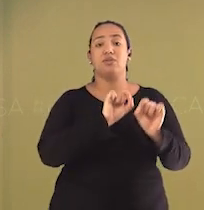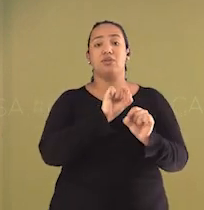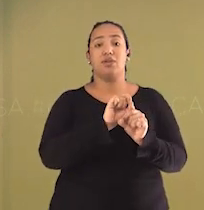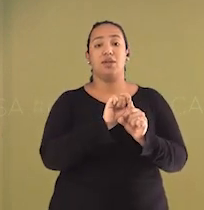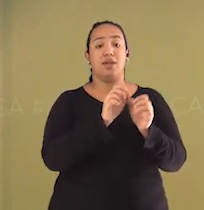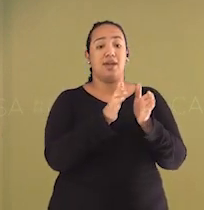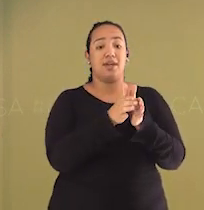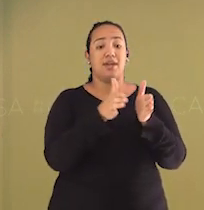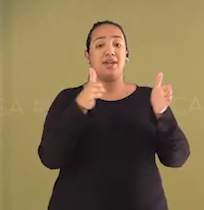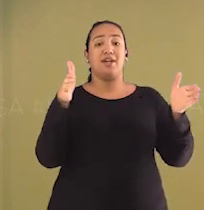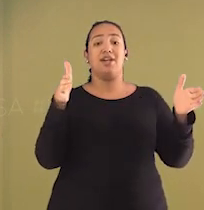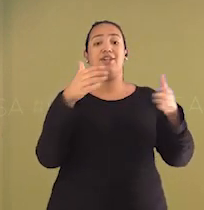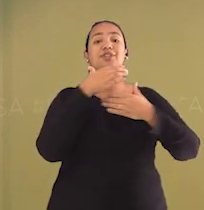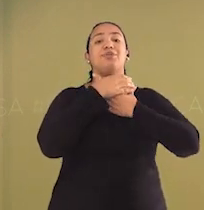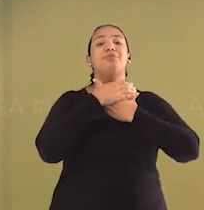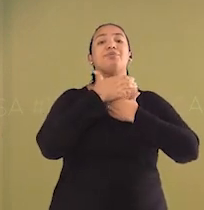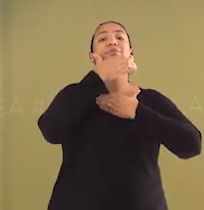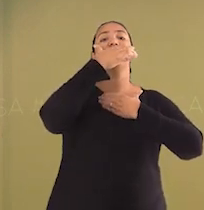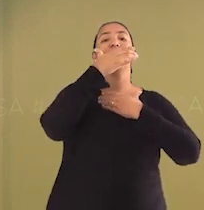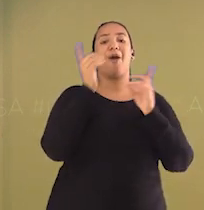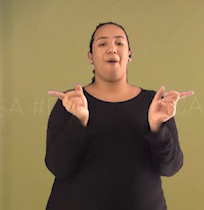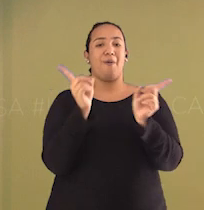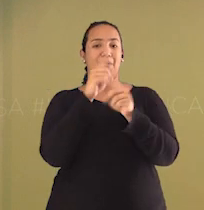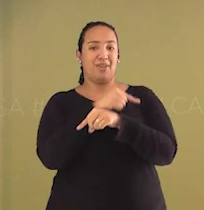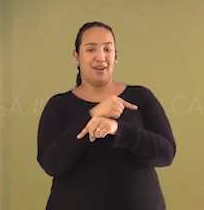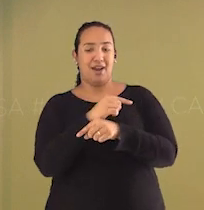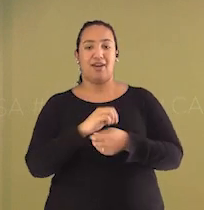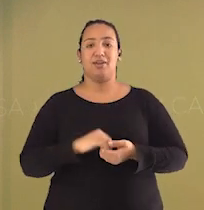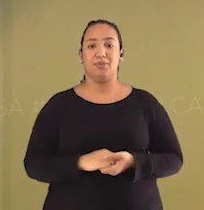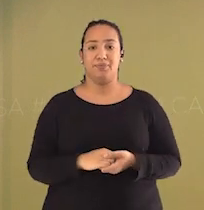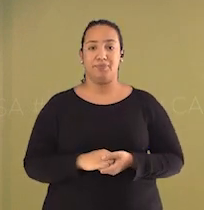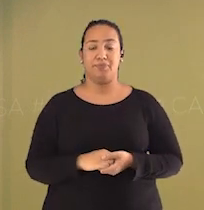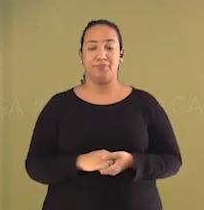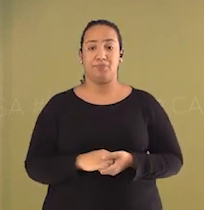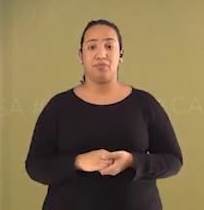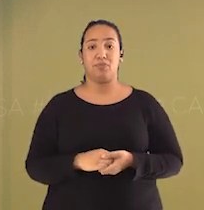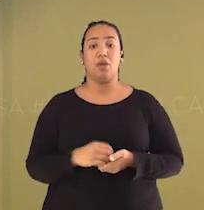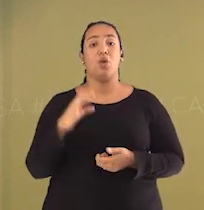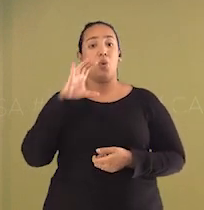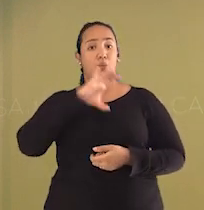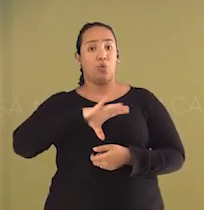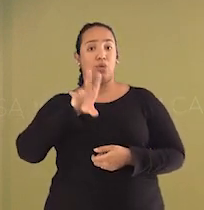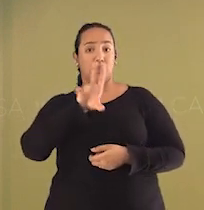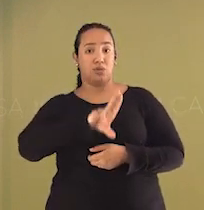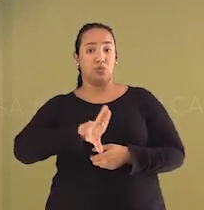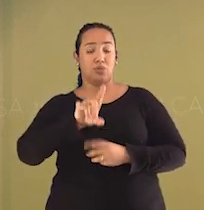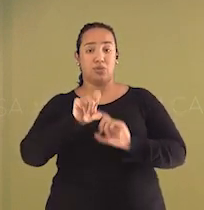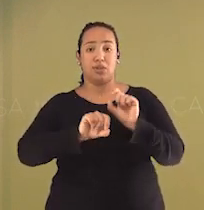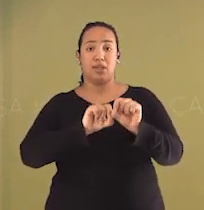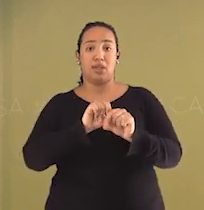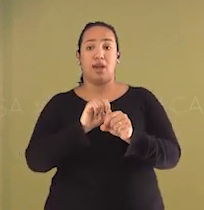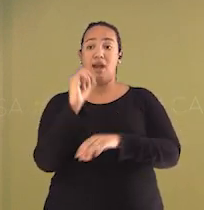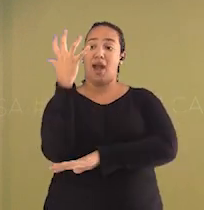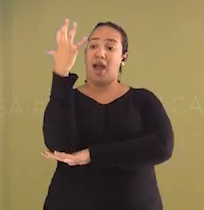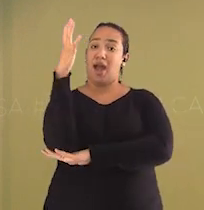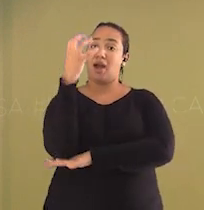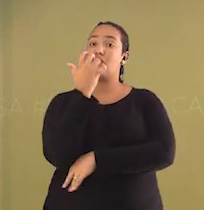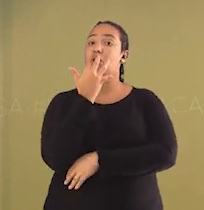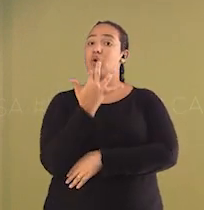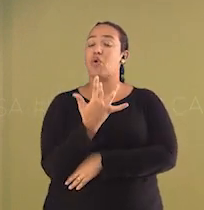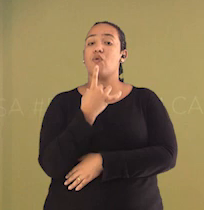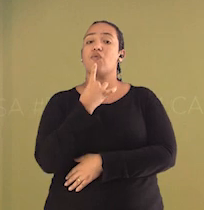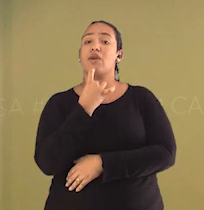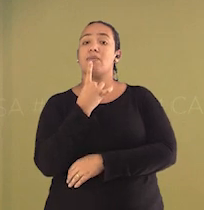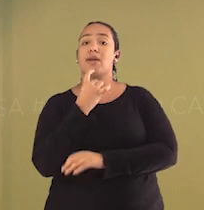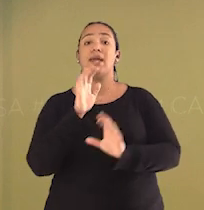grande pescoço. Nós dizemos uma ave vermelha, eles dizem a red bird, uma